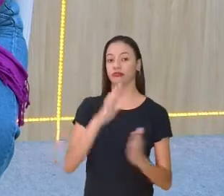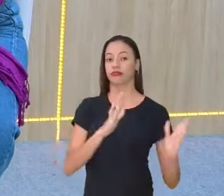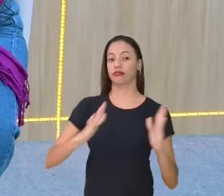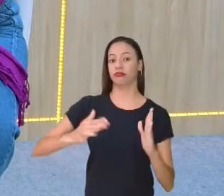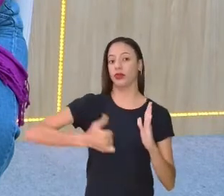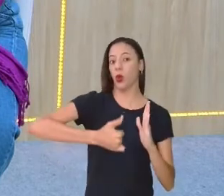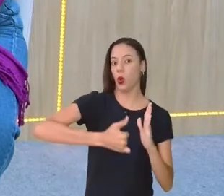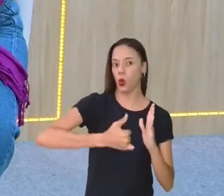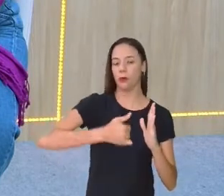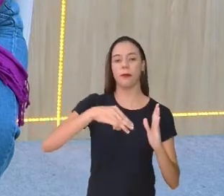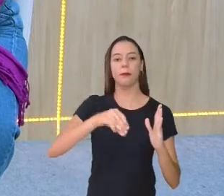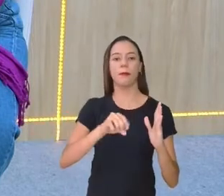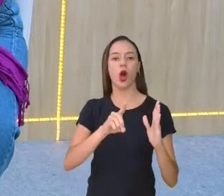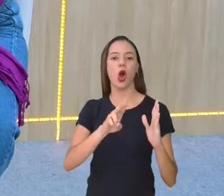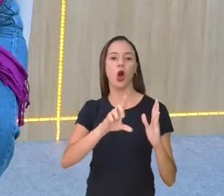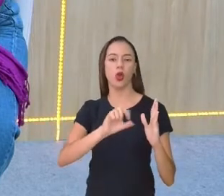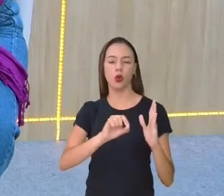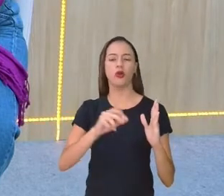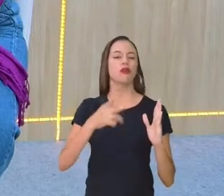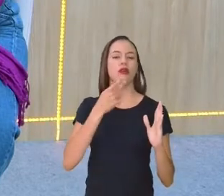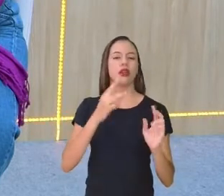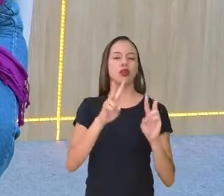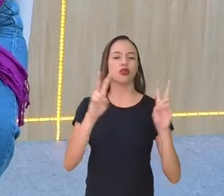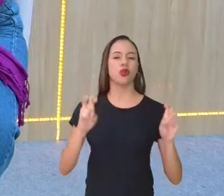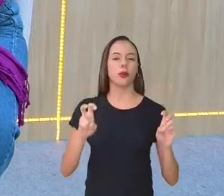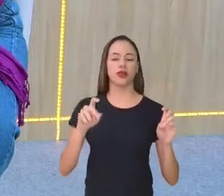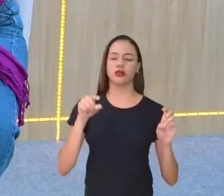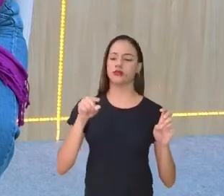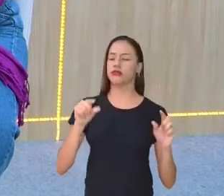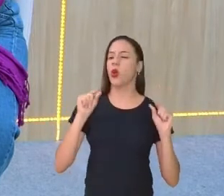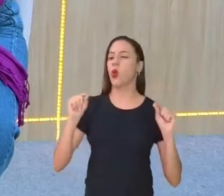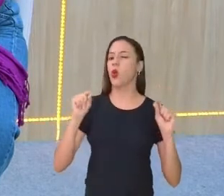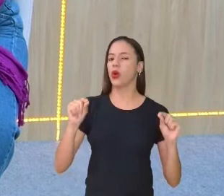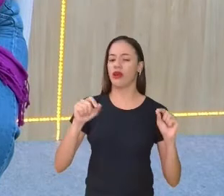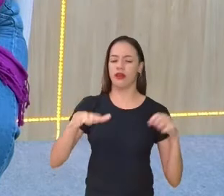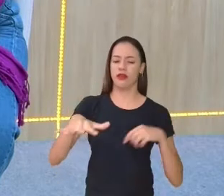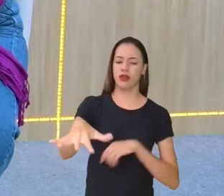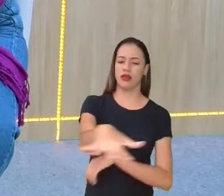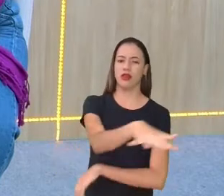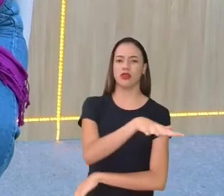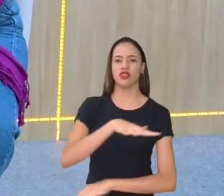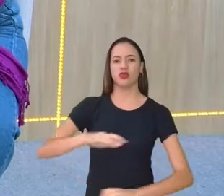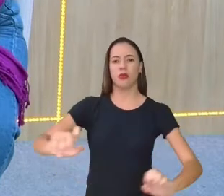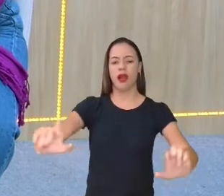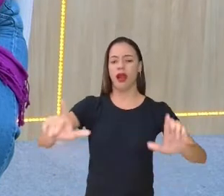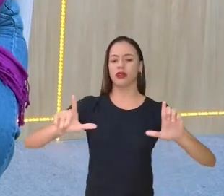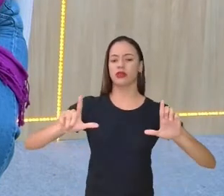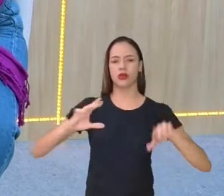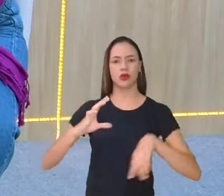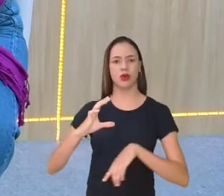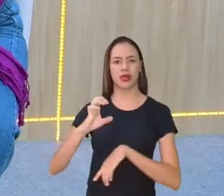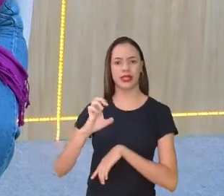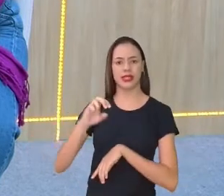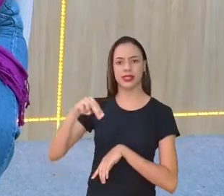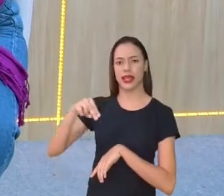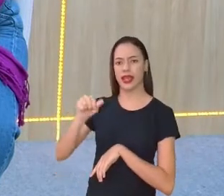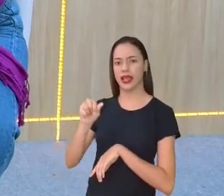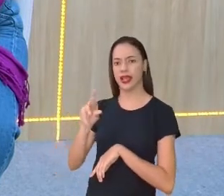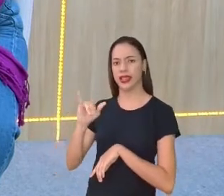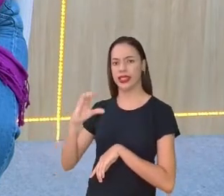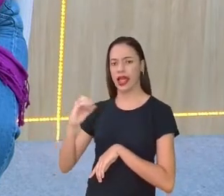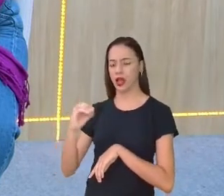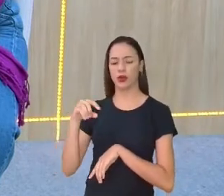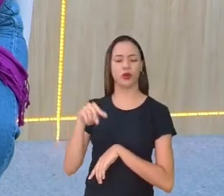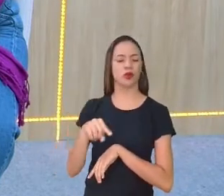gente introduziu, conversou um pouco sobre o que é esse espaço onde é ambientado. Uma cena,